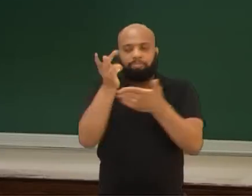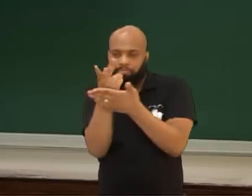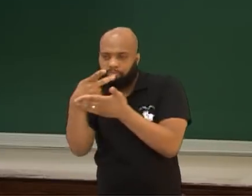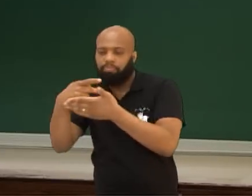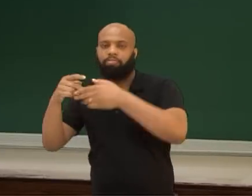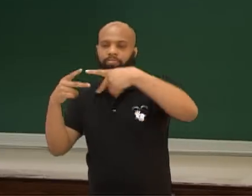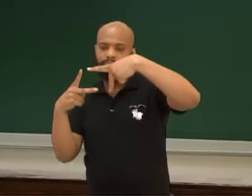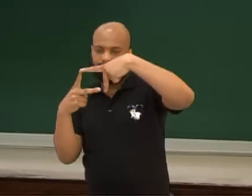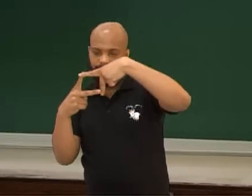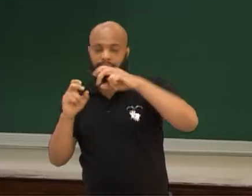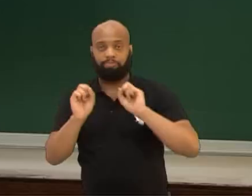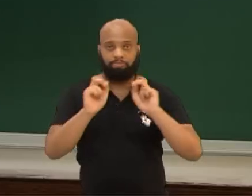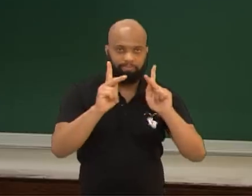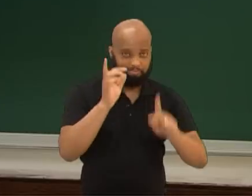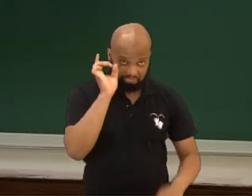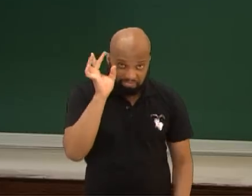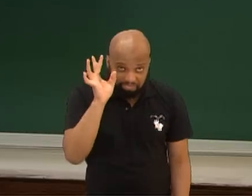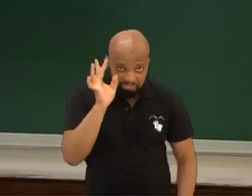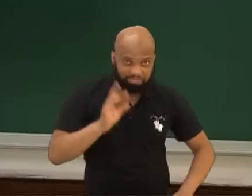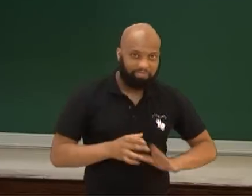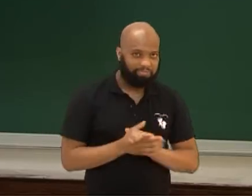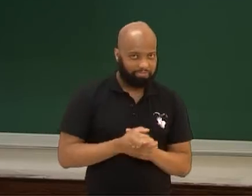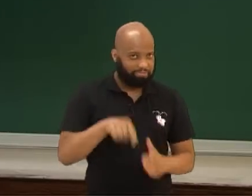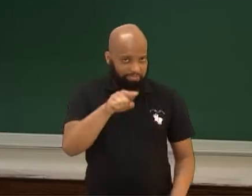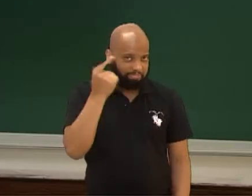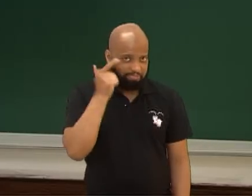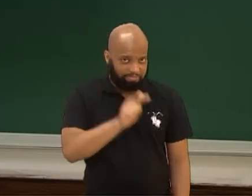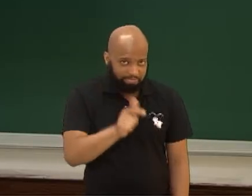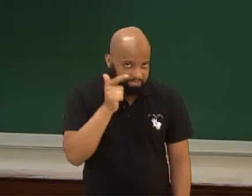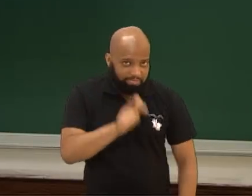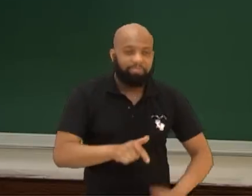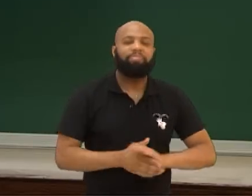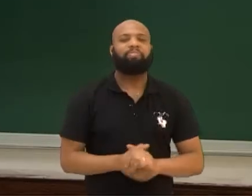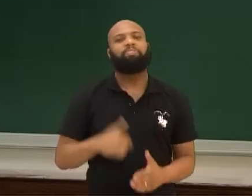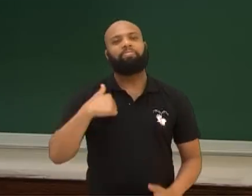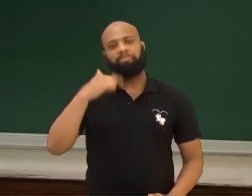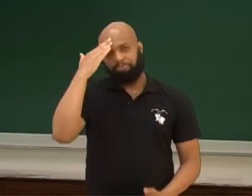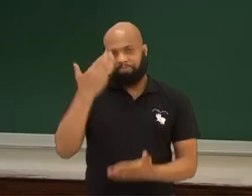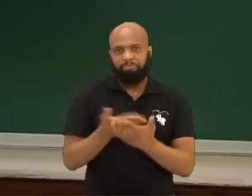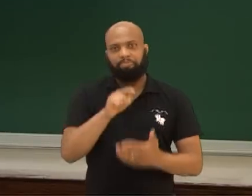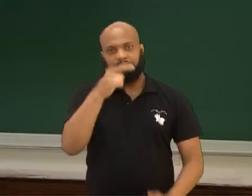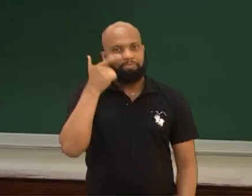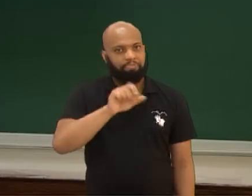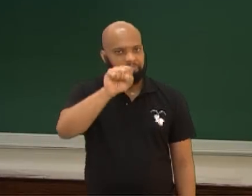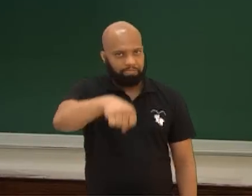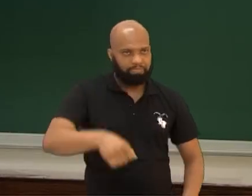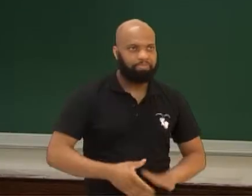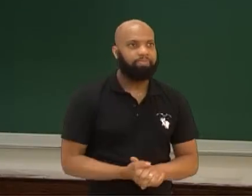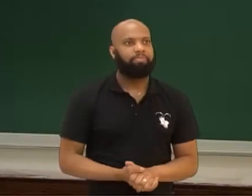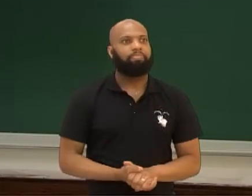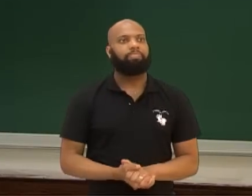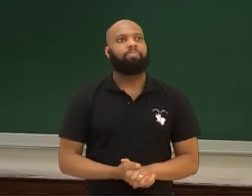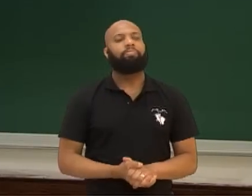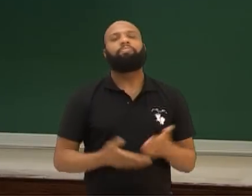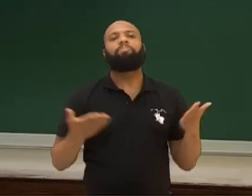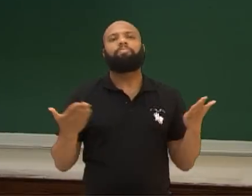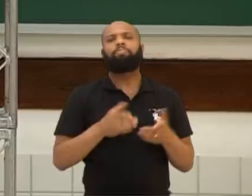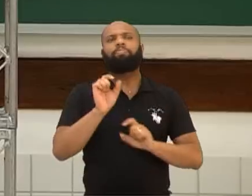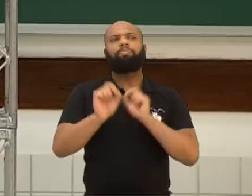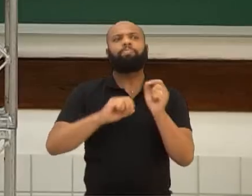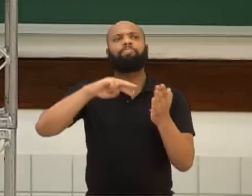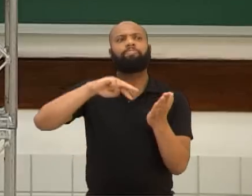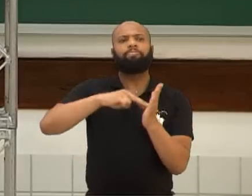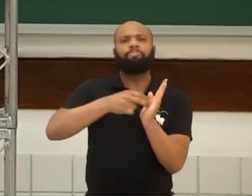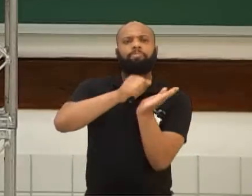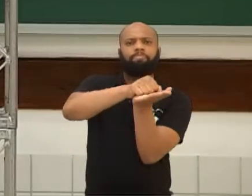quadrado. Ok? Fácil? Conseguiram? Oh, eu acredito que sim, tá? Então lá, bom, mas o que